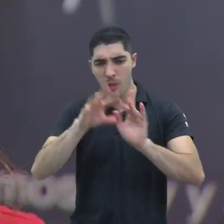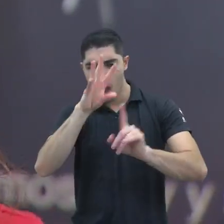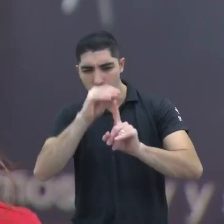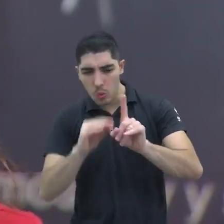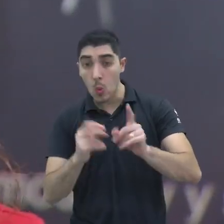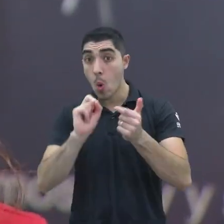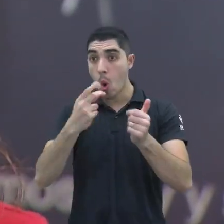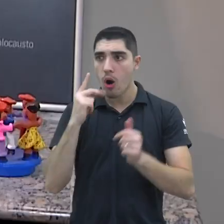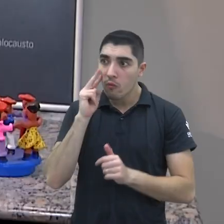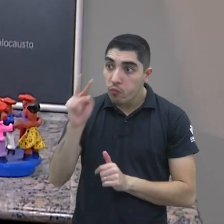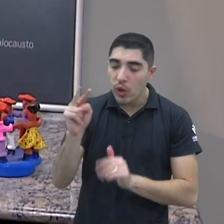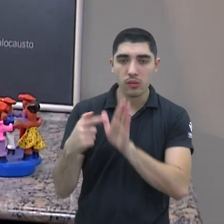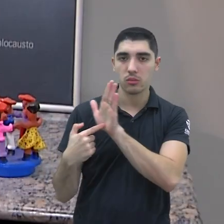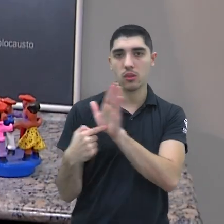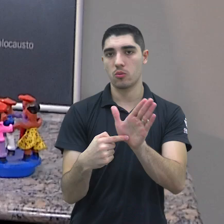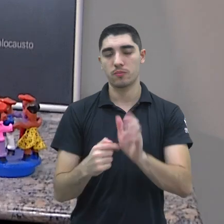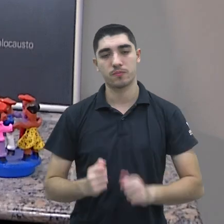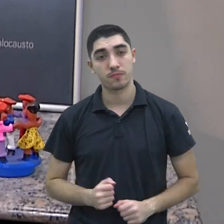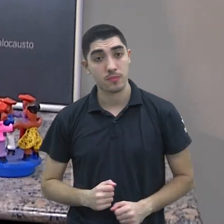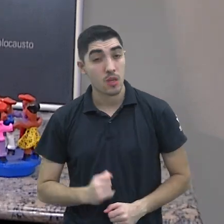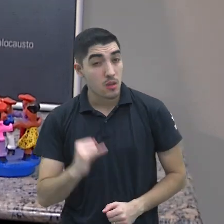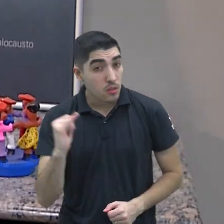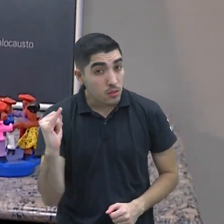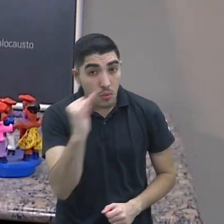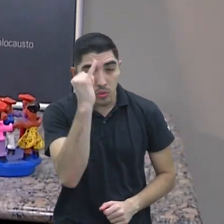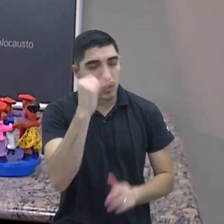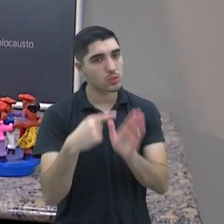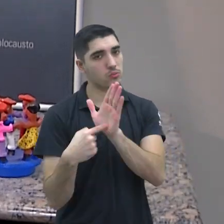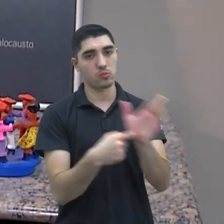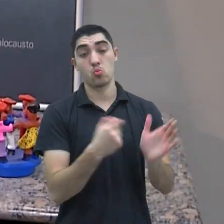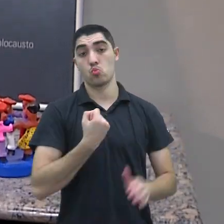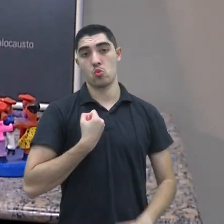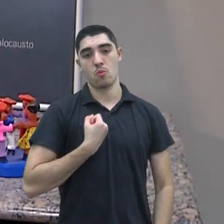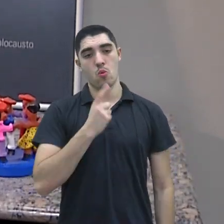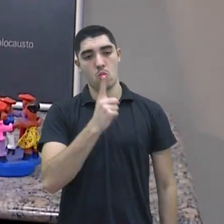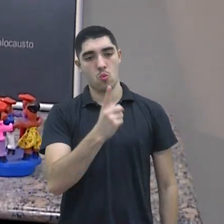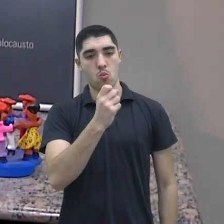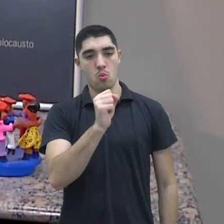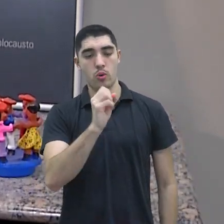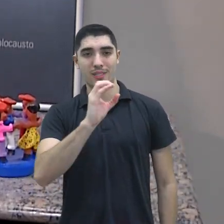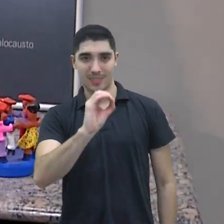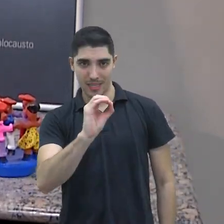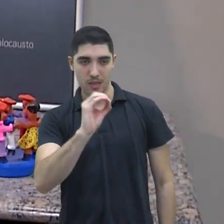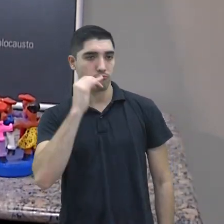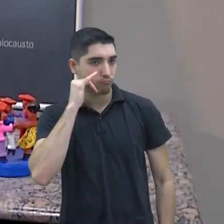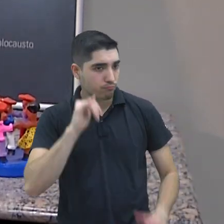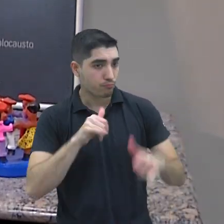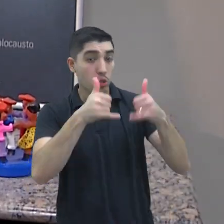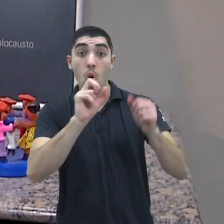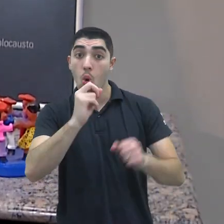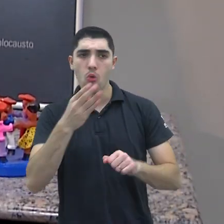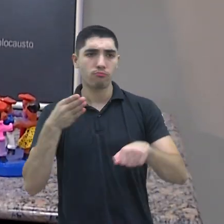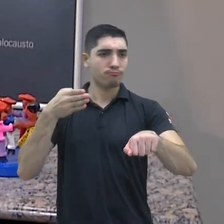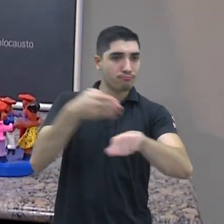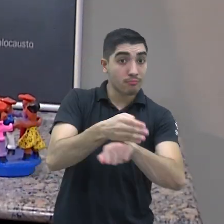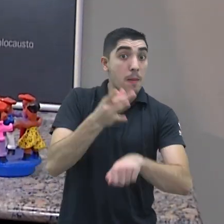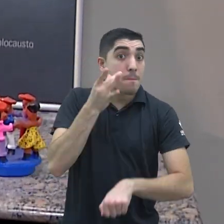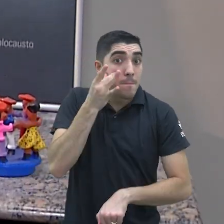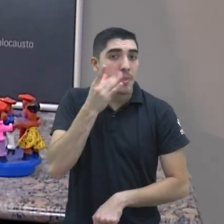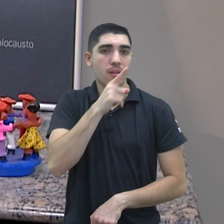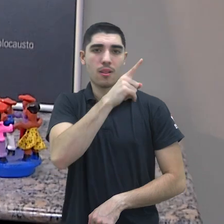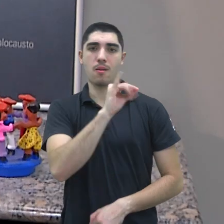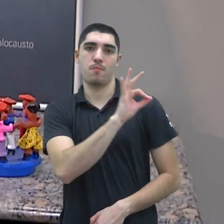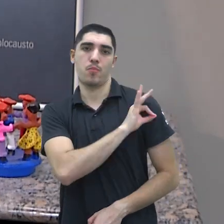incentivar denúncias. O aspecto mais importante é realmente fazer a denúncia, né, pelo 180 ou fazer a denúncia nas